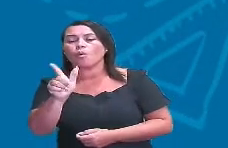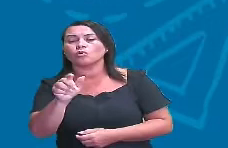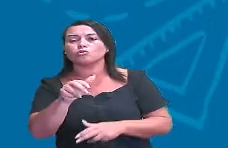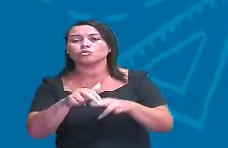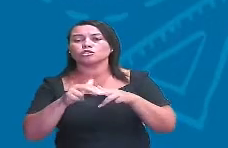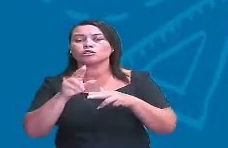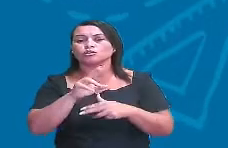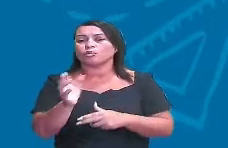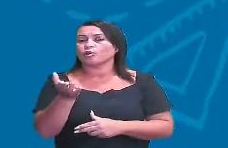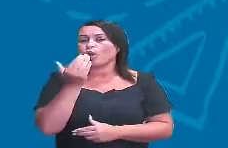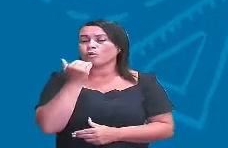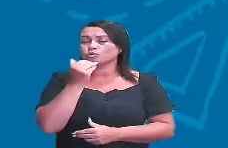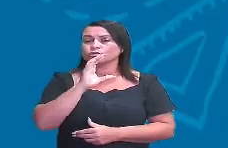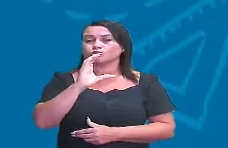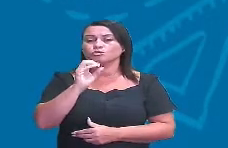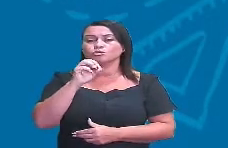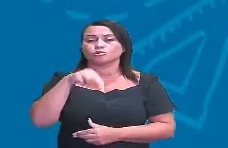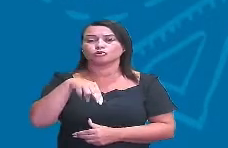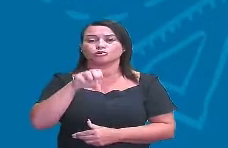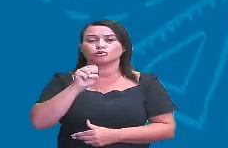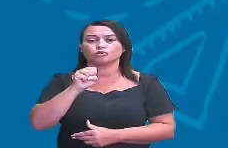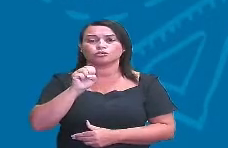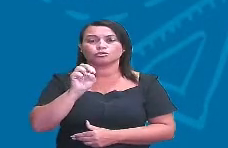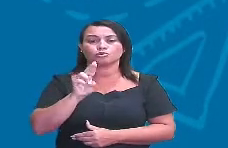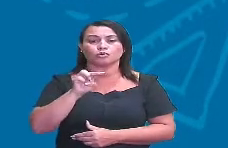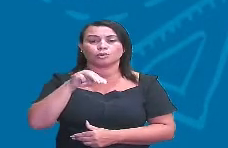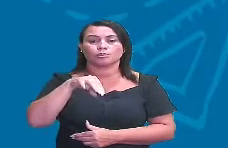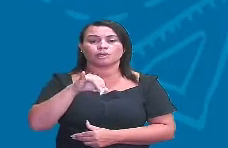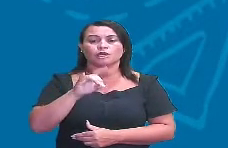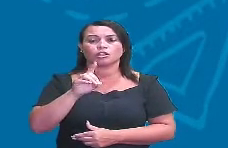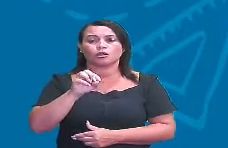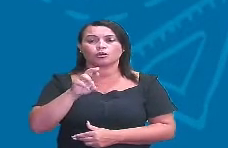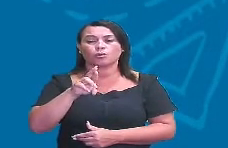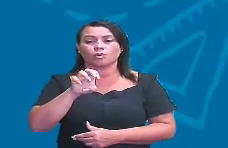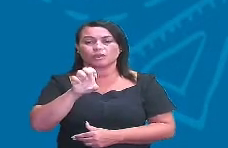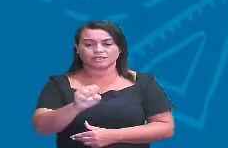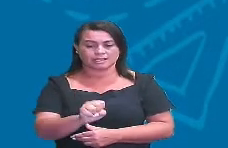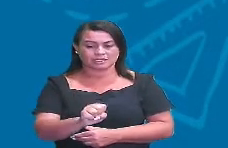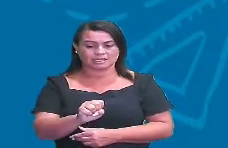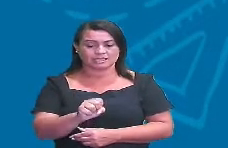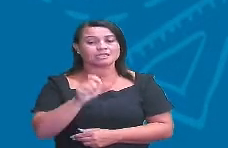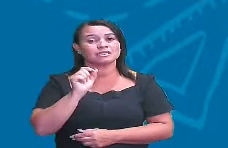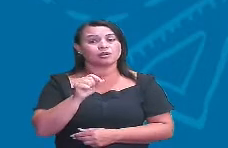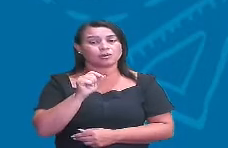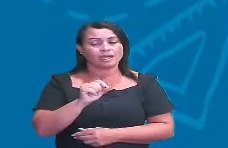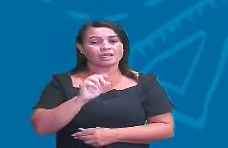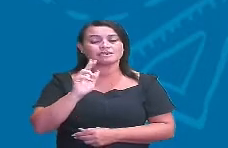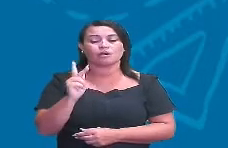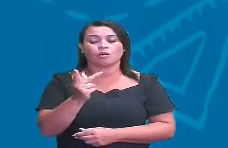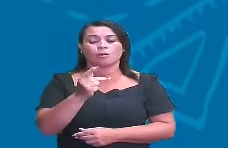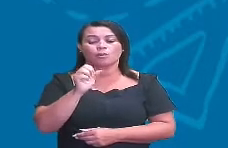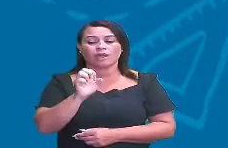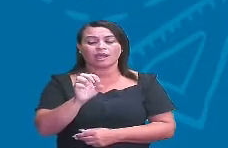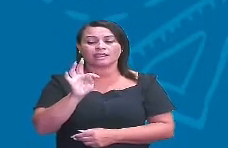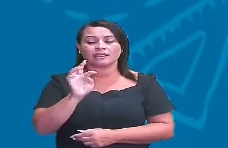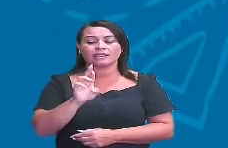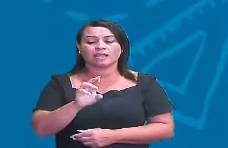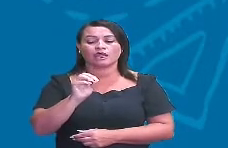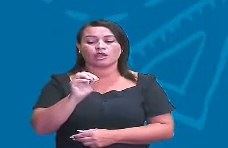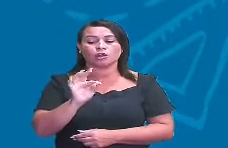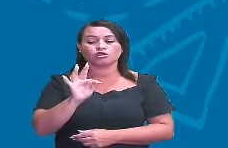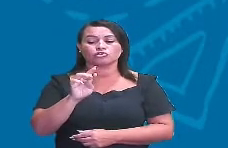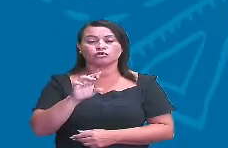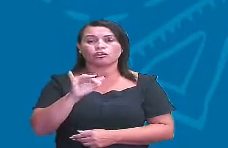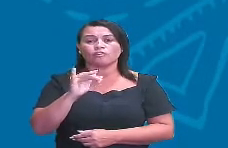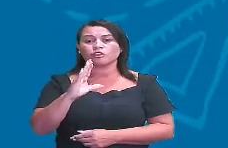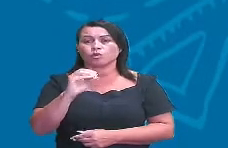consumidores e são ditos dentro da categoria dos heterótrofos. eutróficos, tá certo? Esse nome bem esquisito aí,